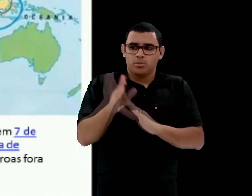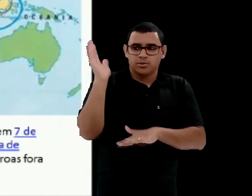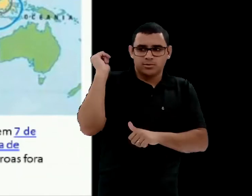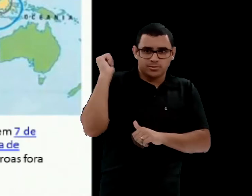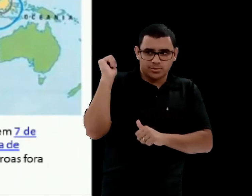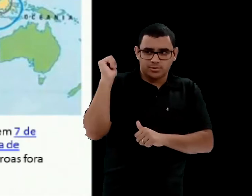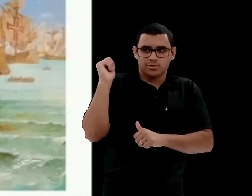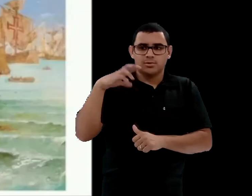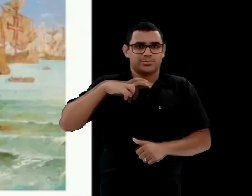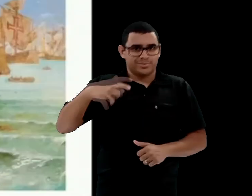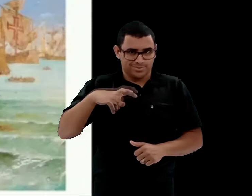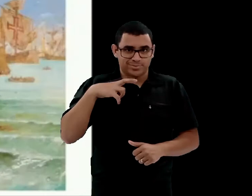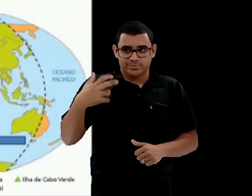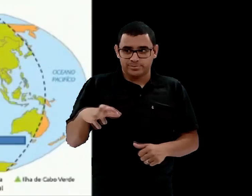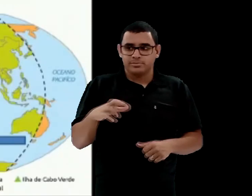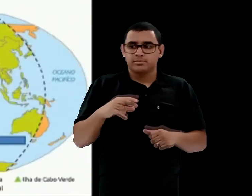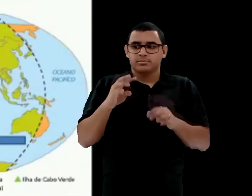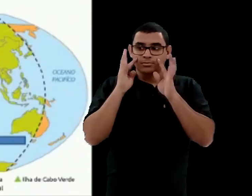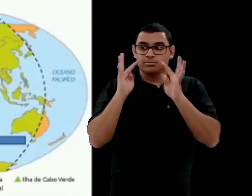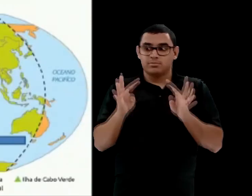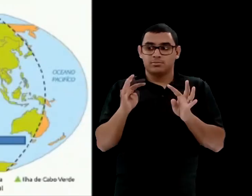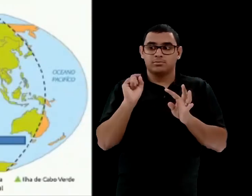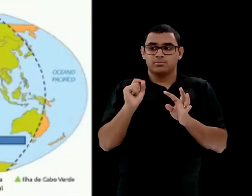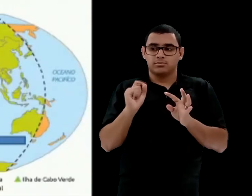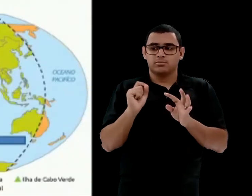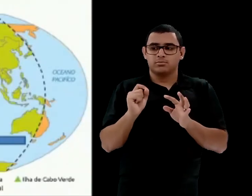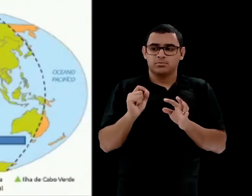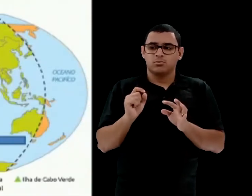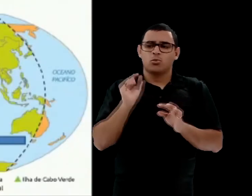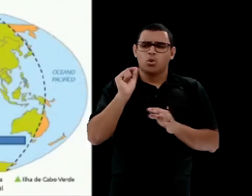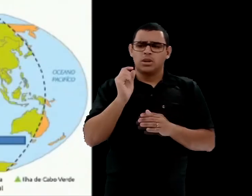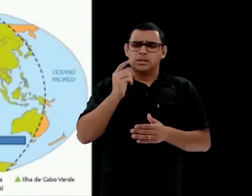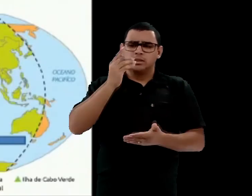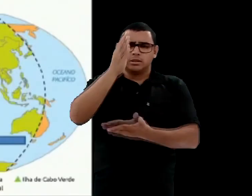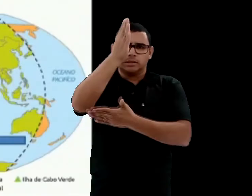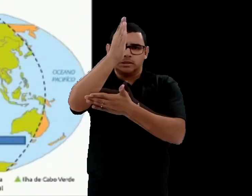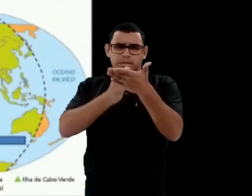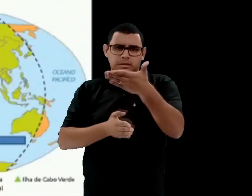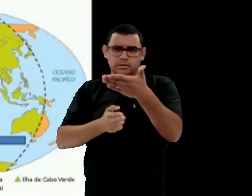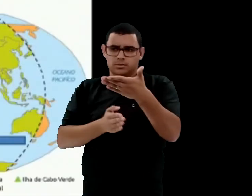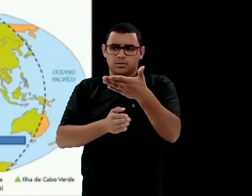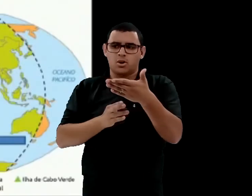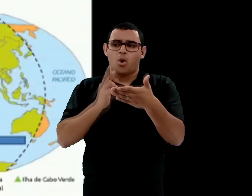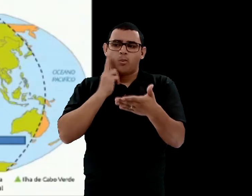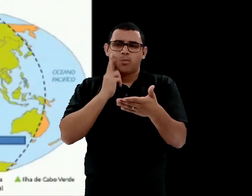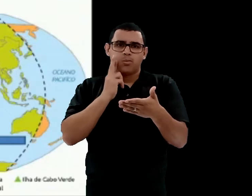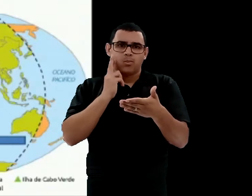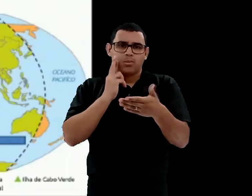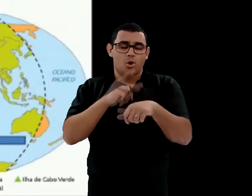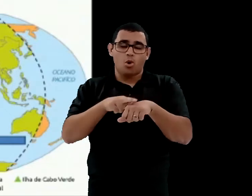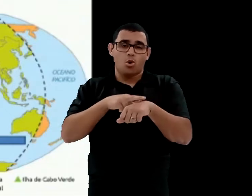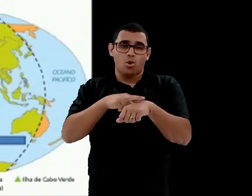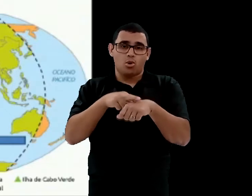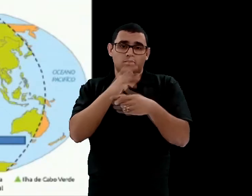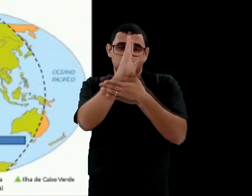as coroas. Então, vocês podem observar nesse mapa o que seria essa linha roxa,